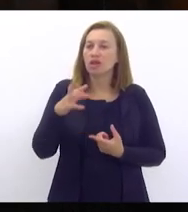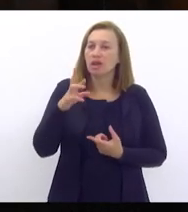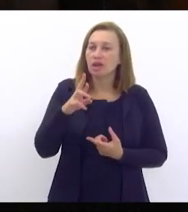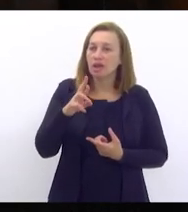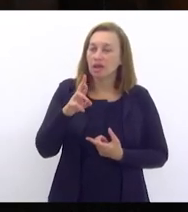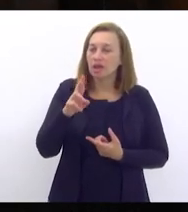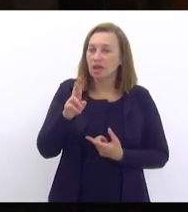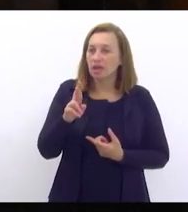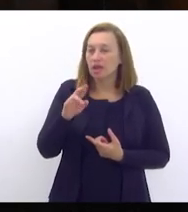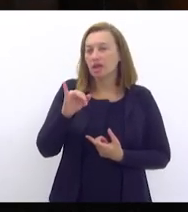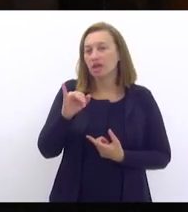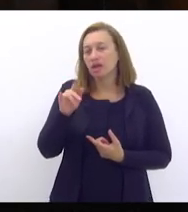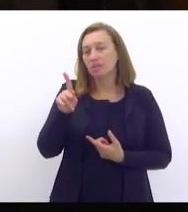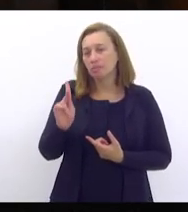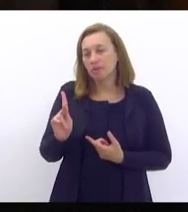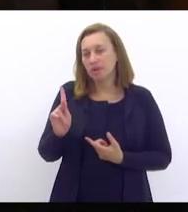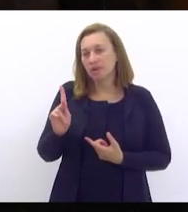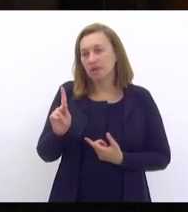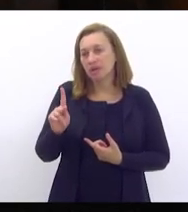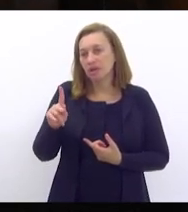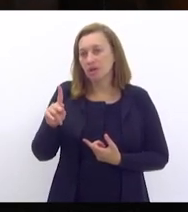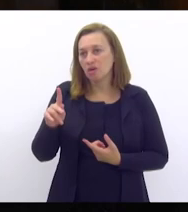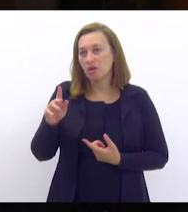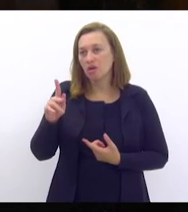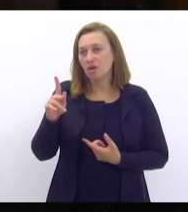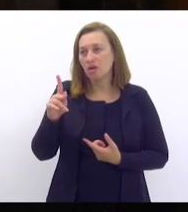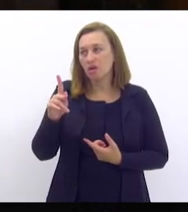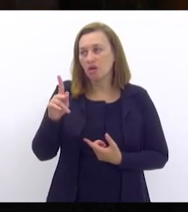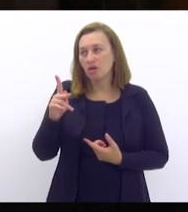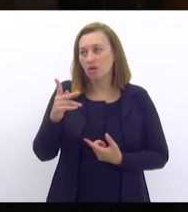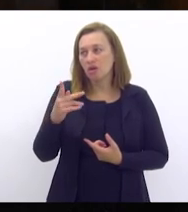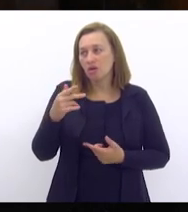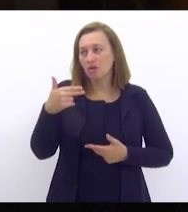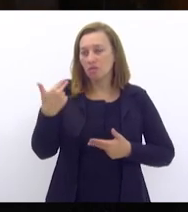da relação em sociedade na